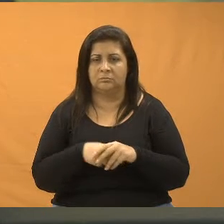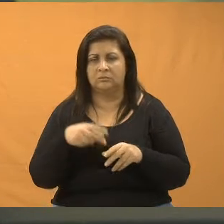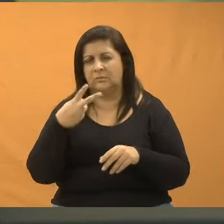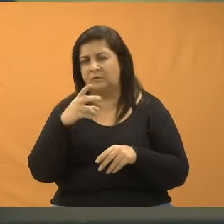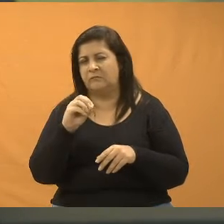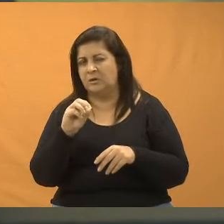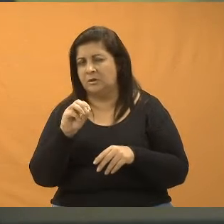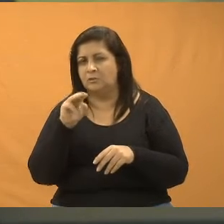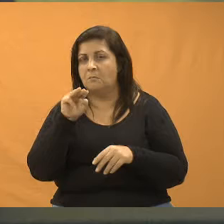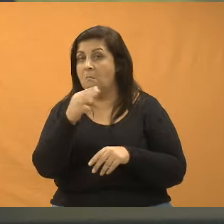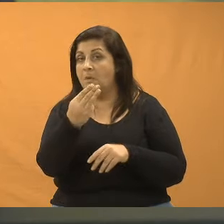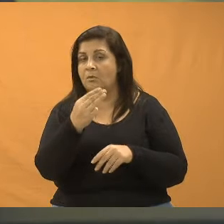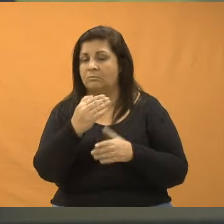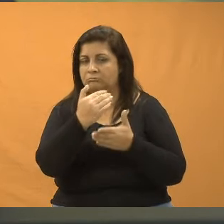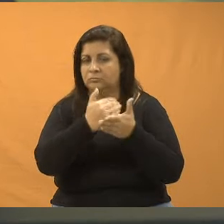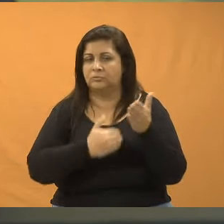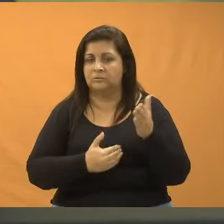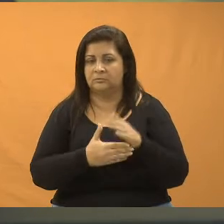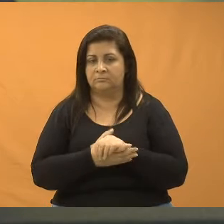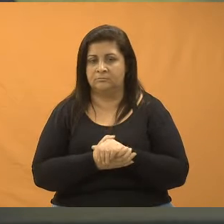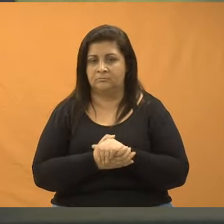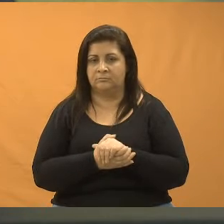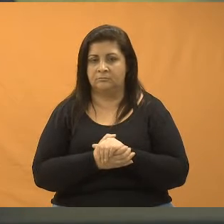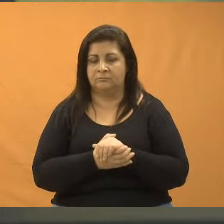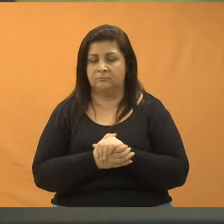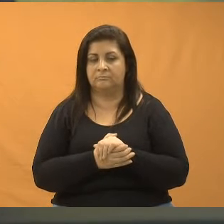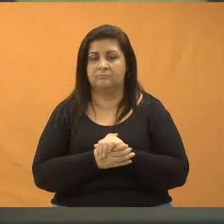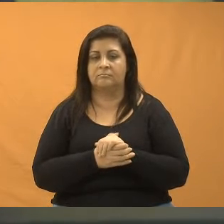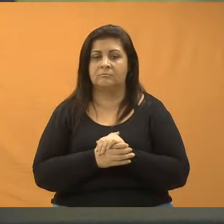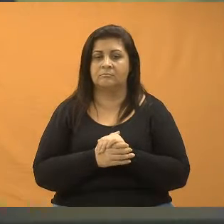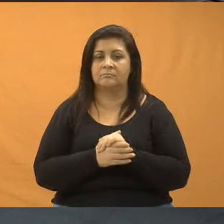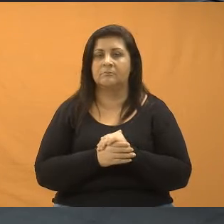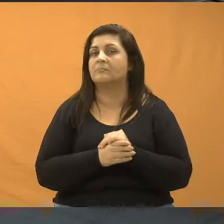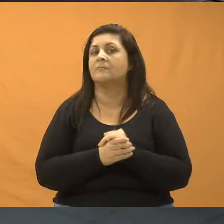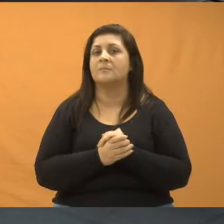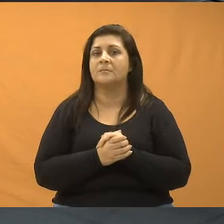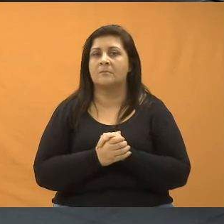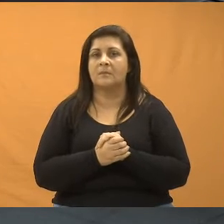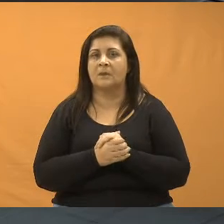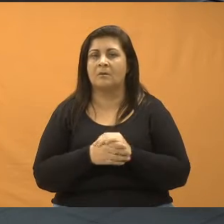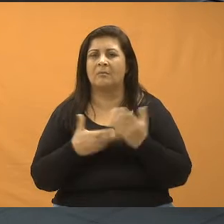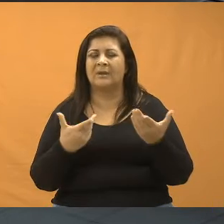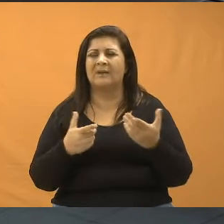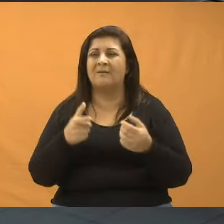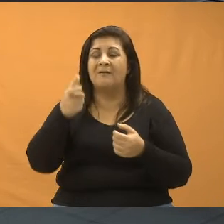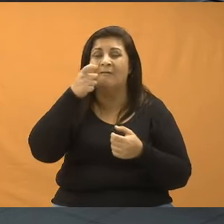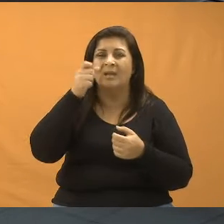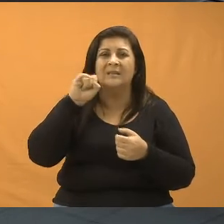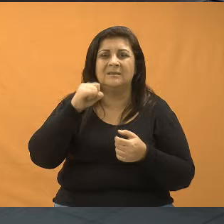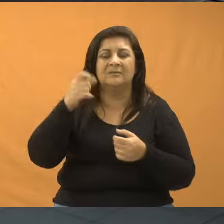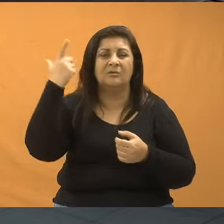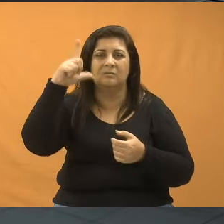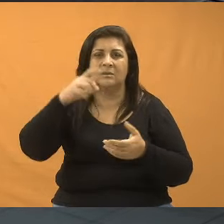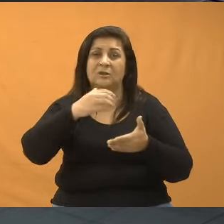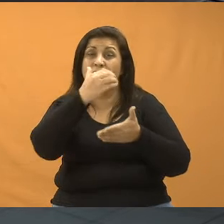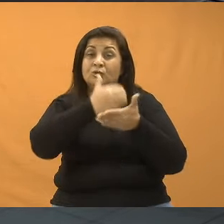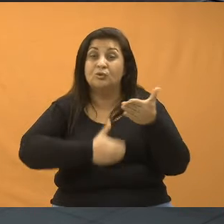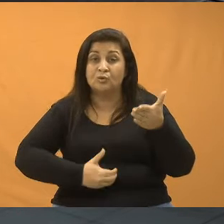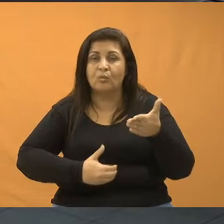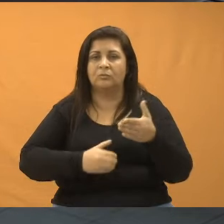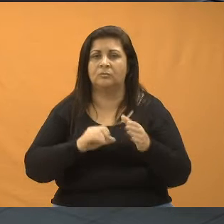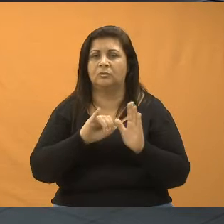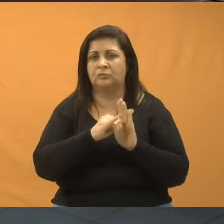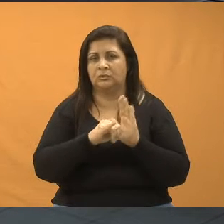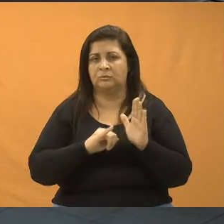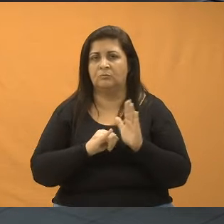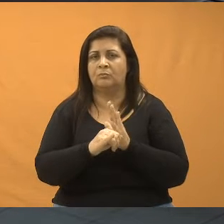30 milhões. O que é contestável na parte de imposto, a gente está em casa de 23 milhões. Metade do que